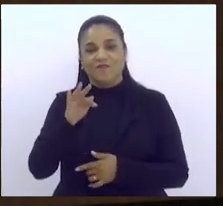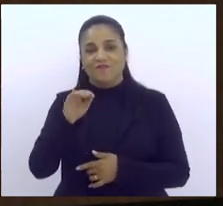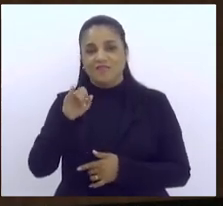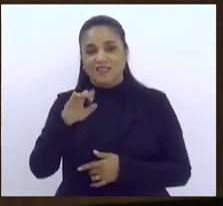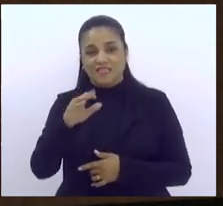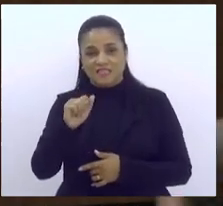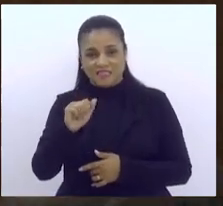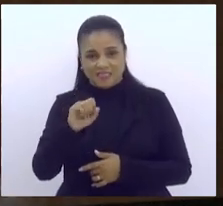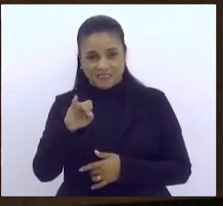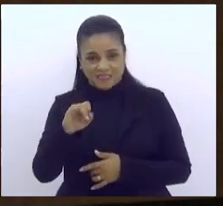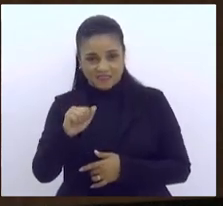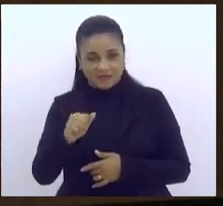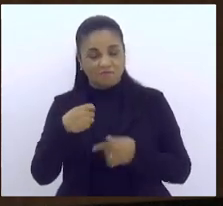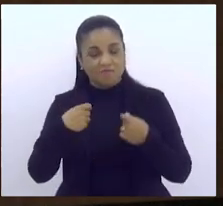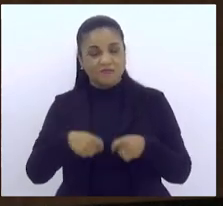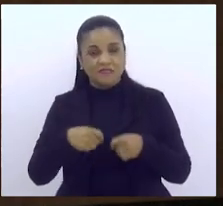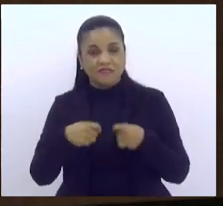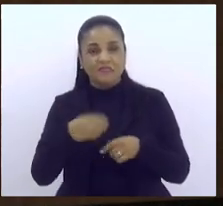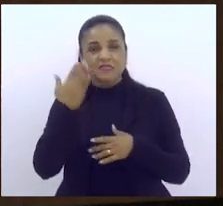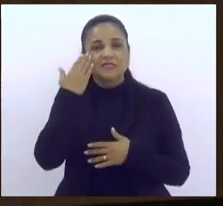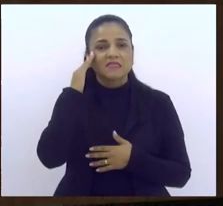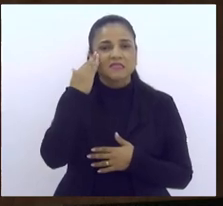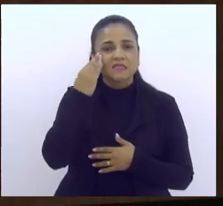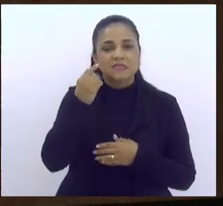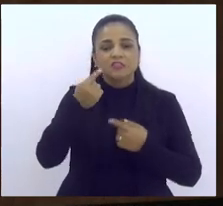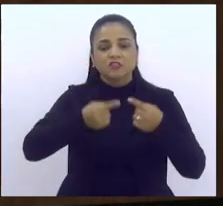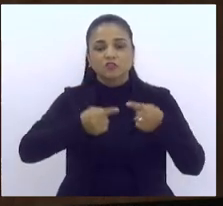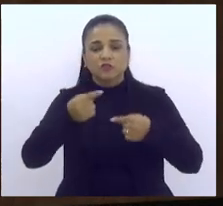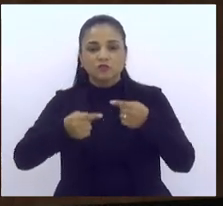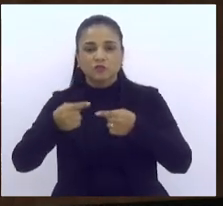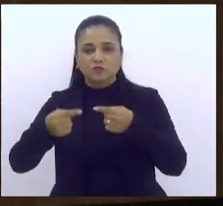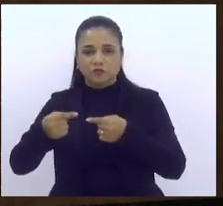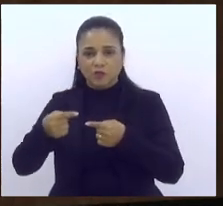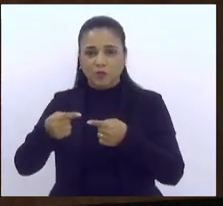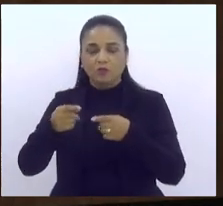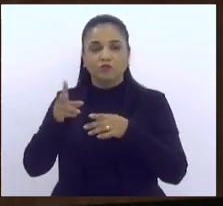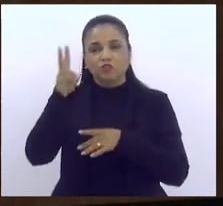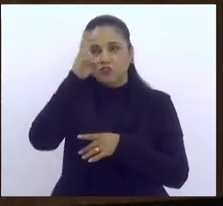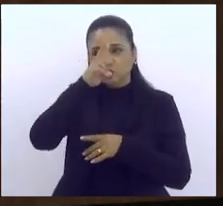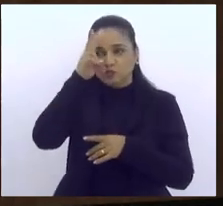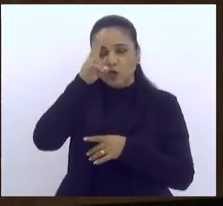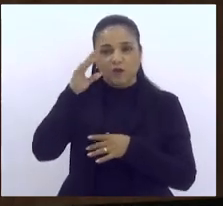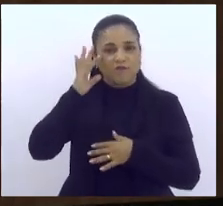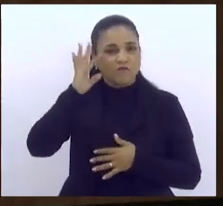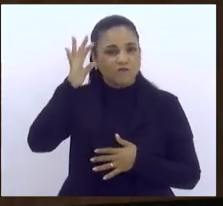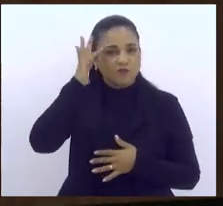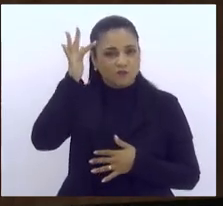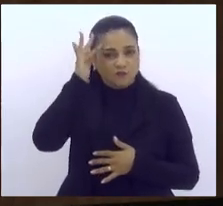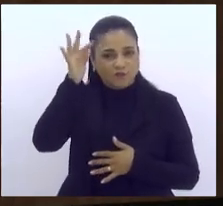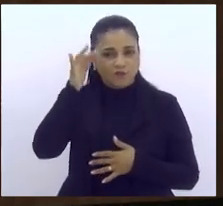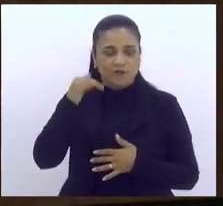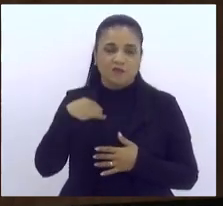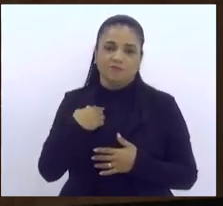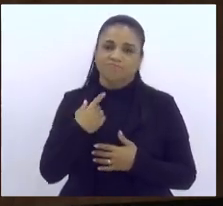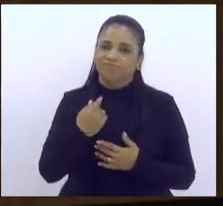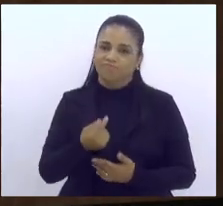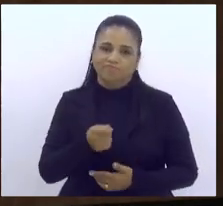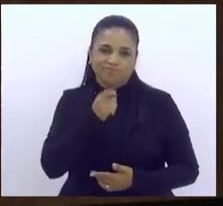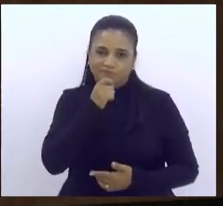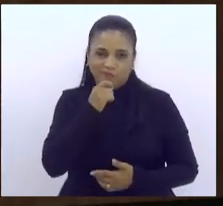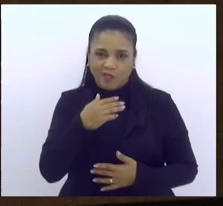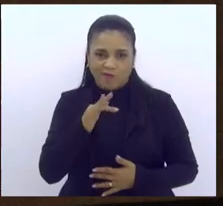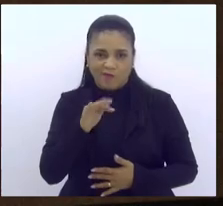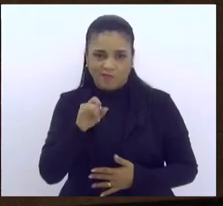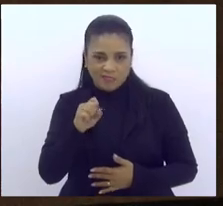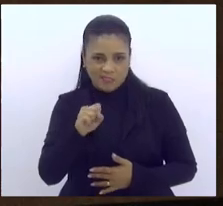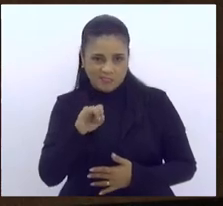gente entendê-la, a gente precisa fazer essa discussão com o viés histórico-filosófico, que sem filosofia não existe física.